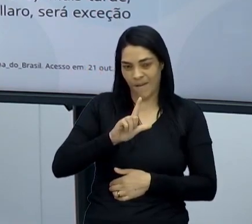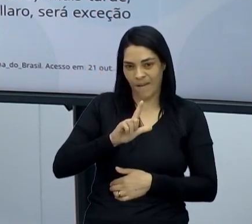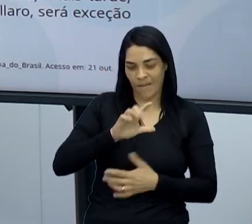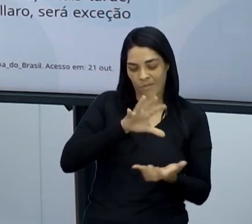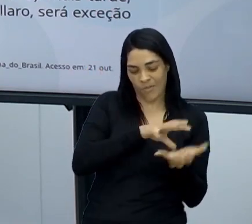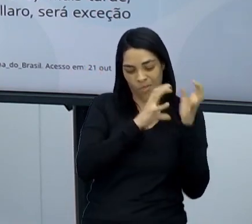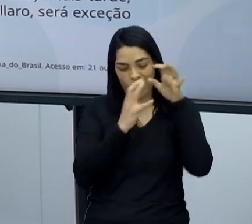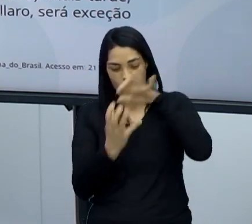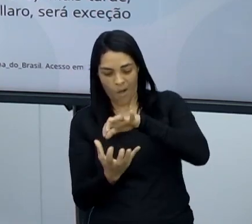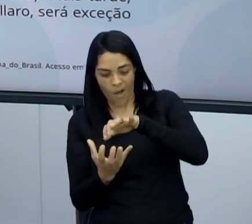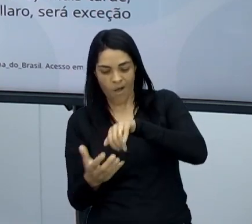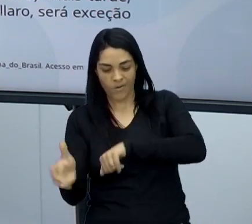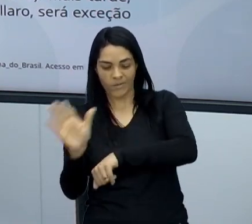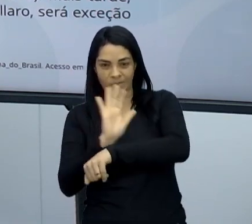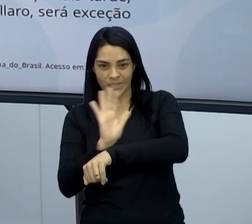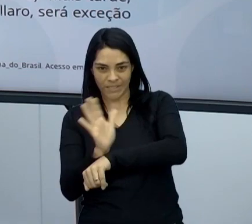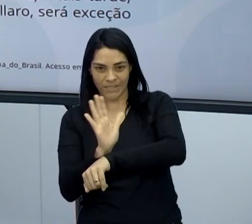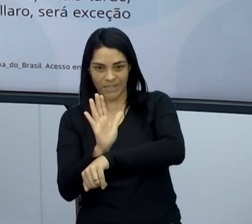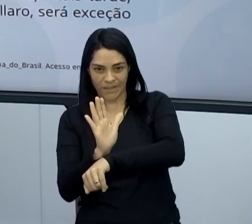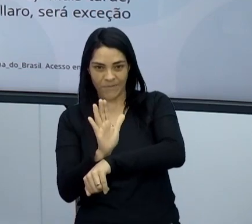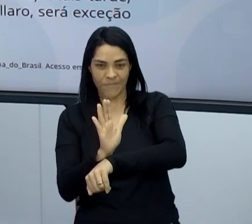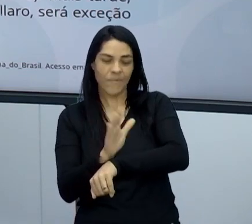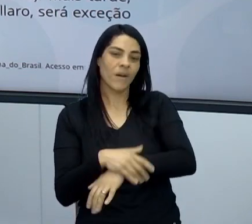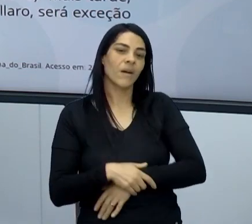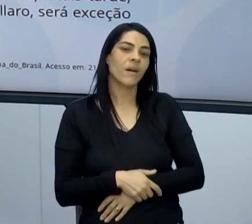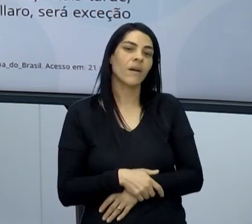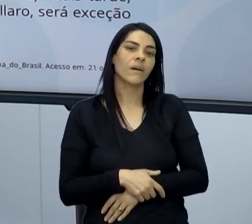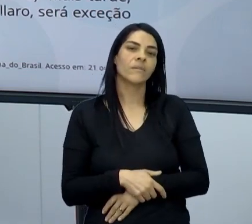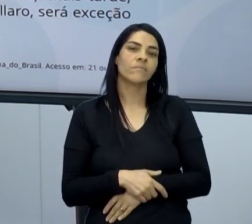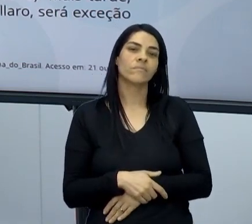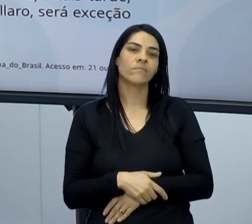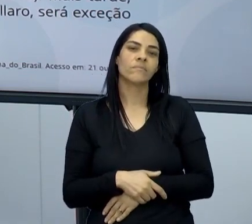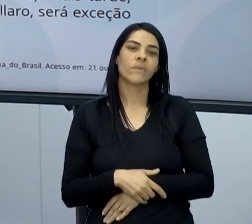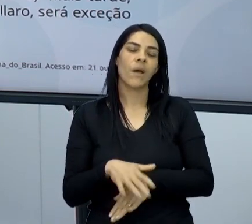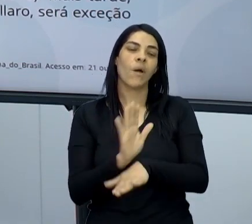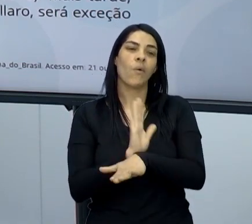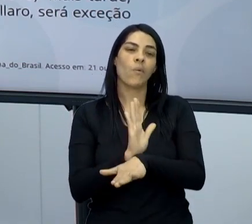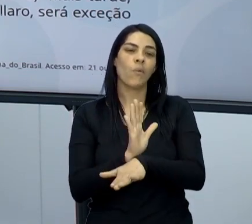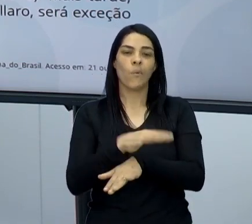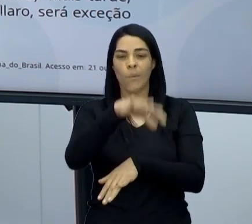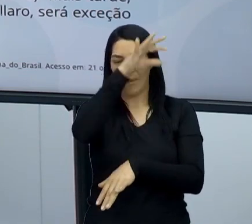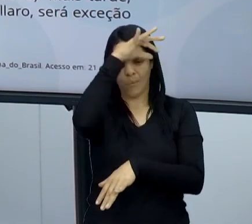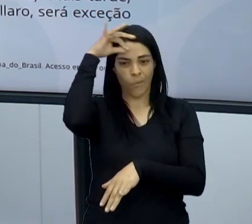cinema. O filme A Inocência foi um dos primeiros, vamos falar assim,